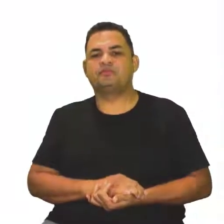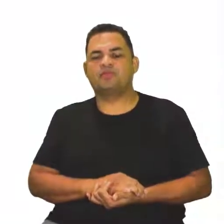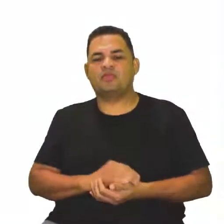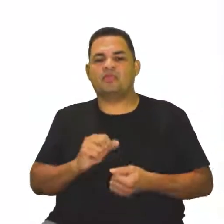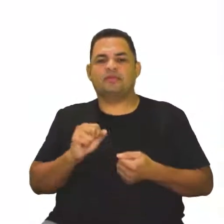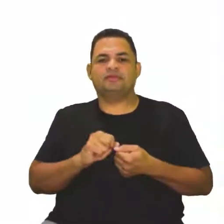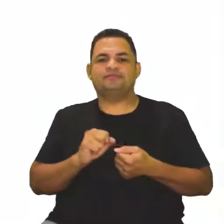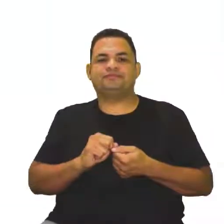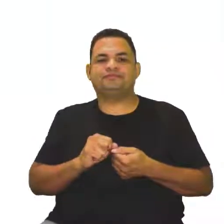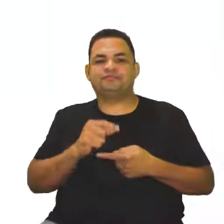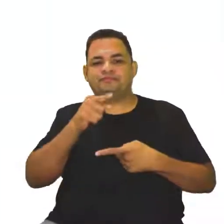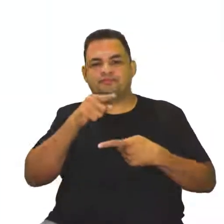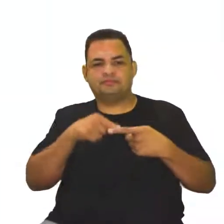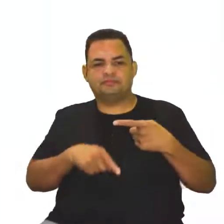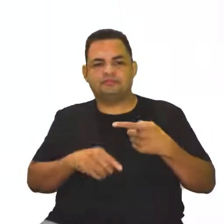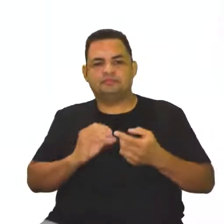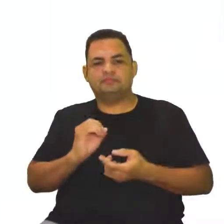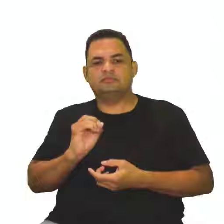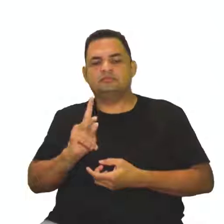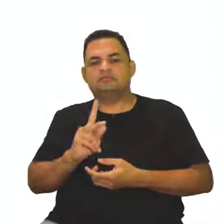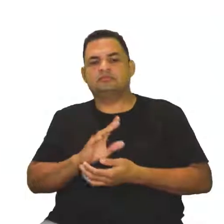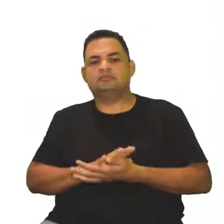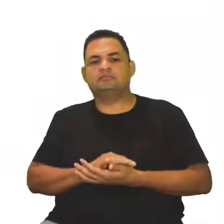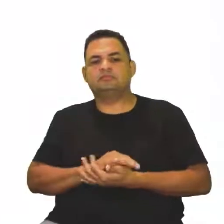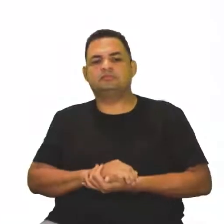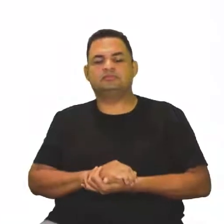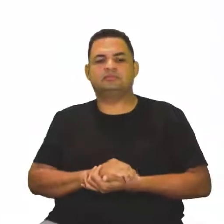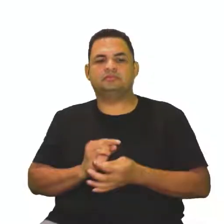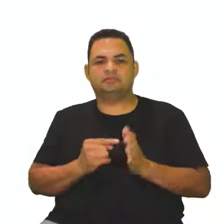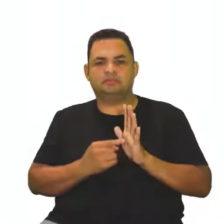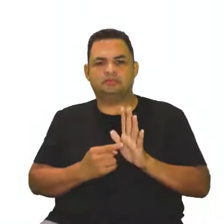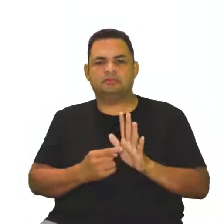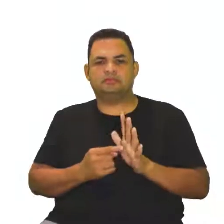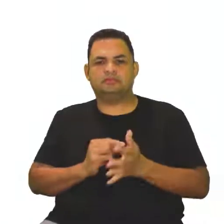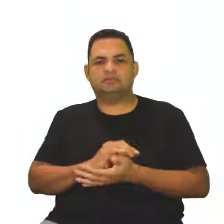Fizemos ali a divisão, ok? Como foi mostrado.